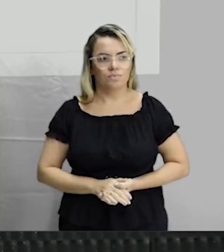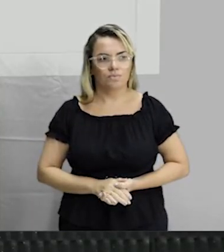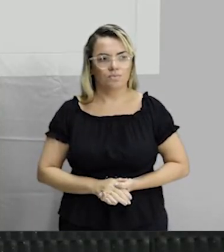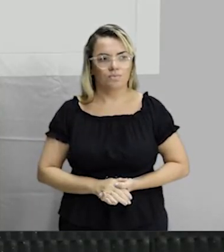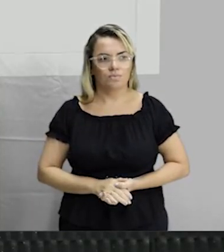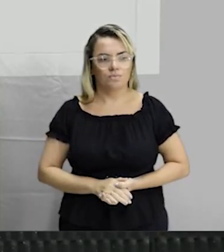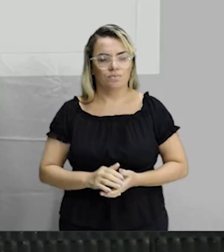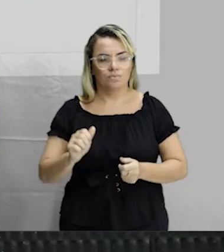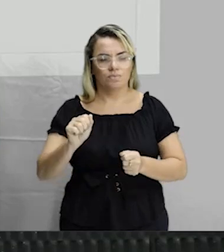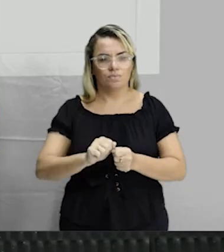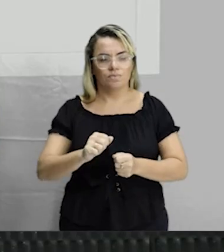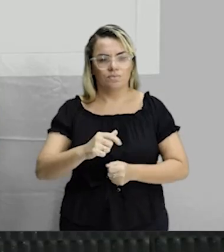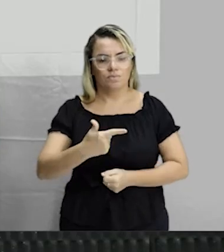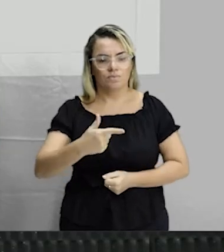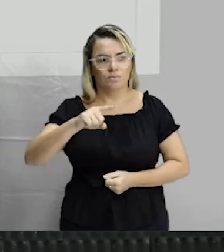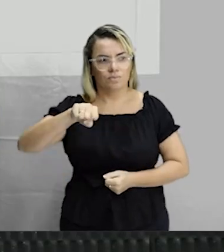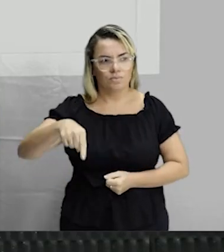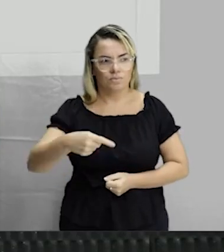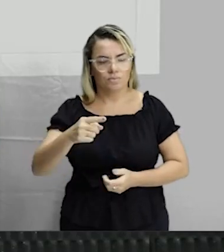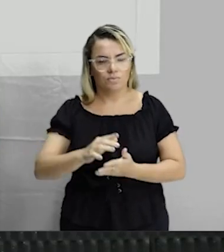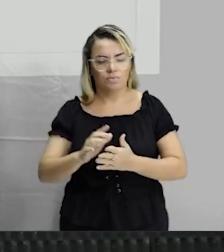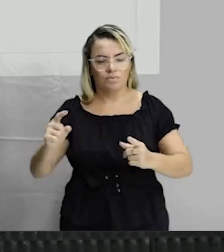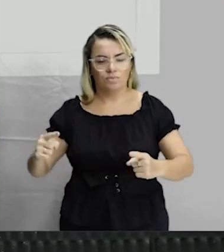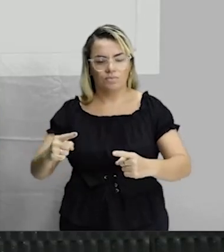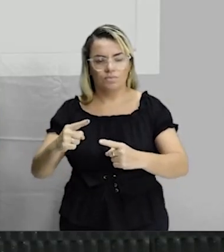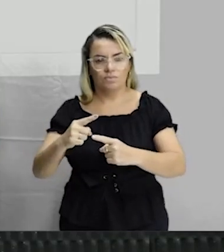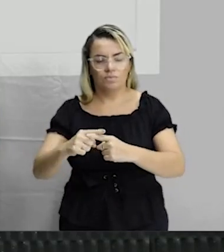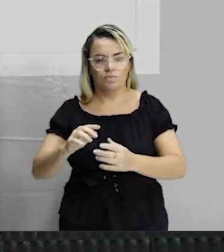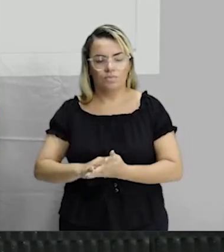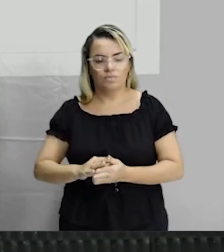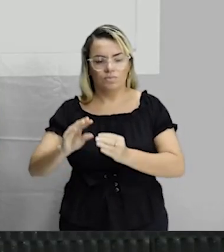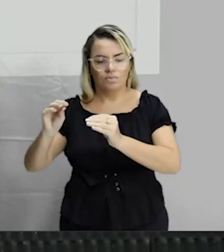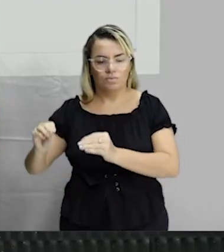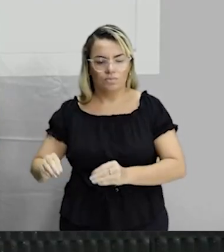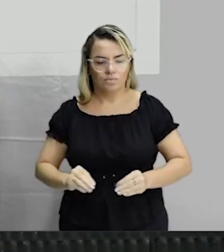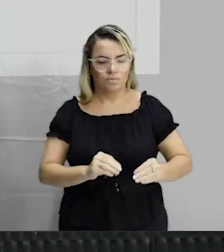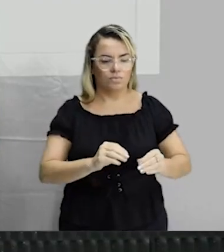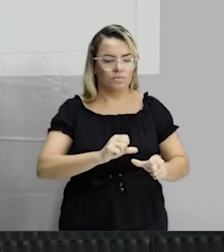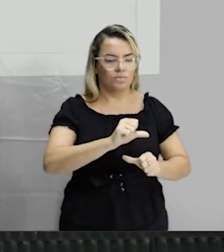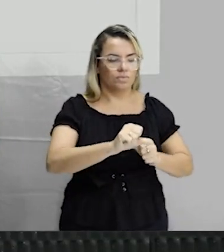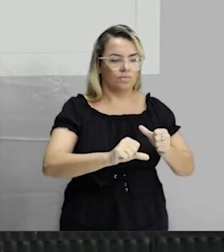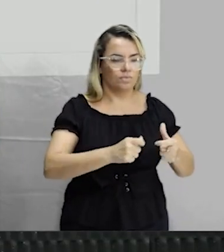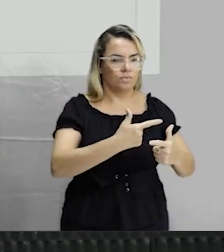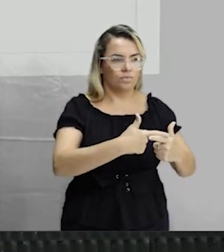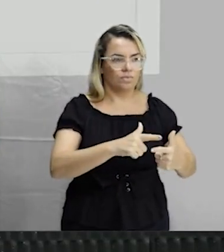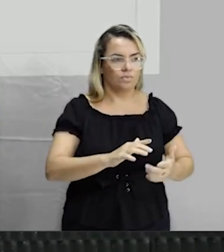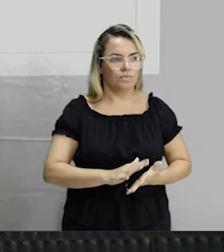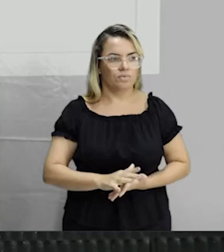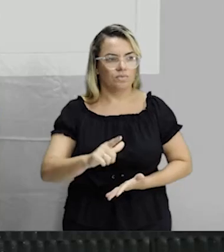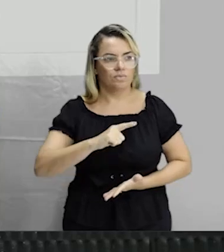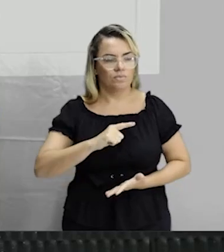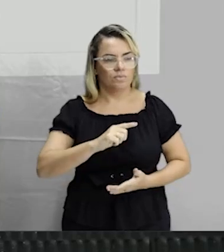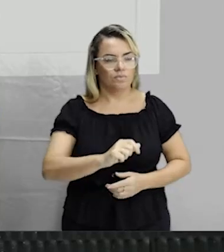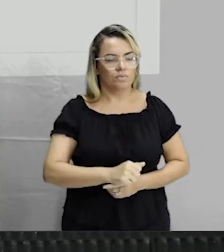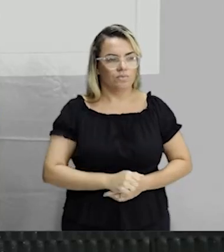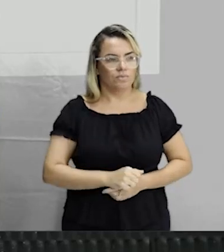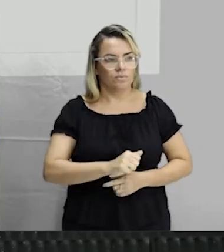o seguinte, vou pegar esse 2.000, ó, que está multiplicando, vou trazer para cá dividindo. Então, você vai ter